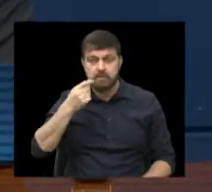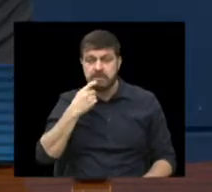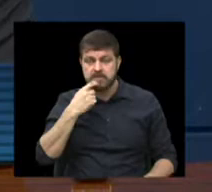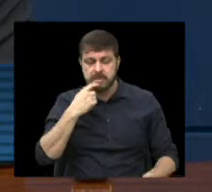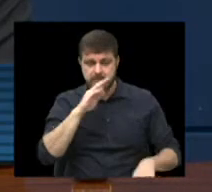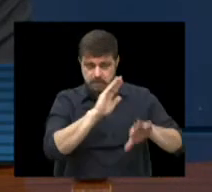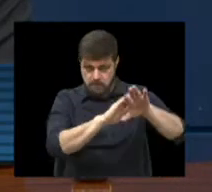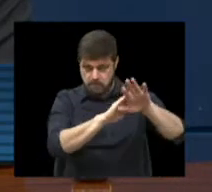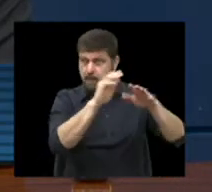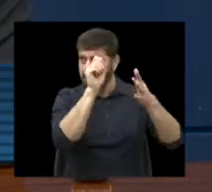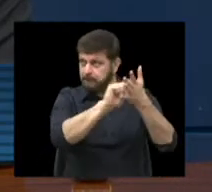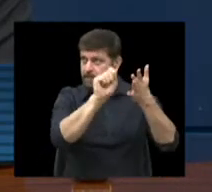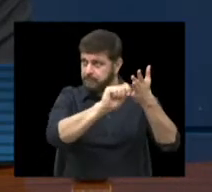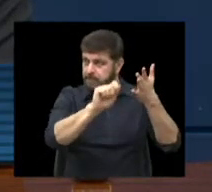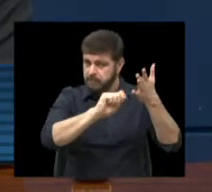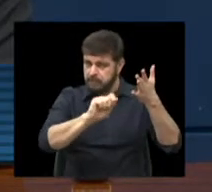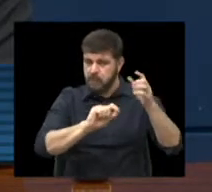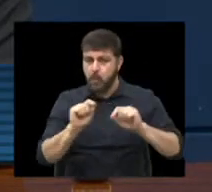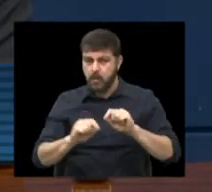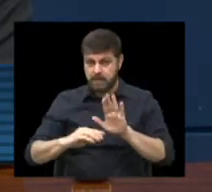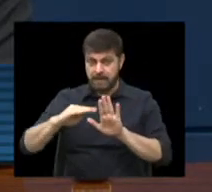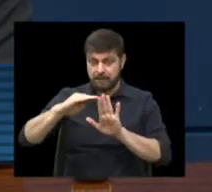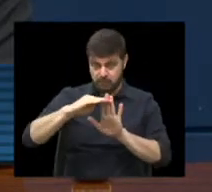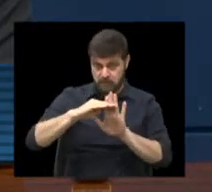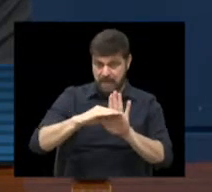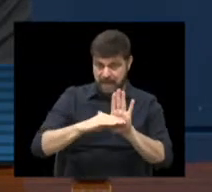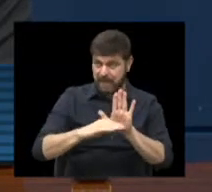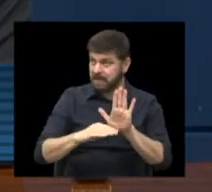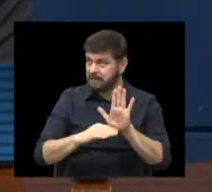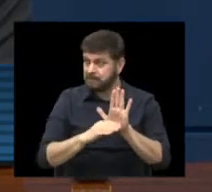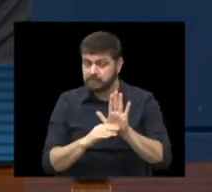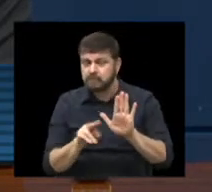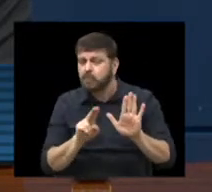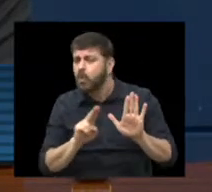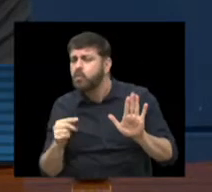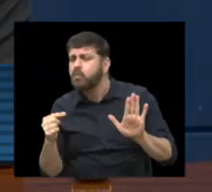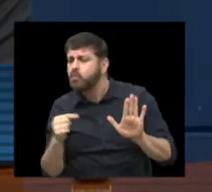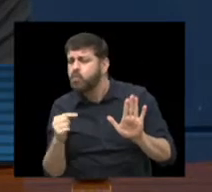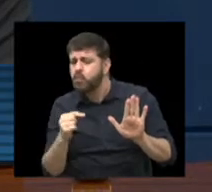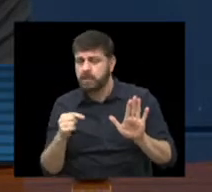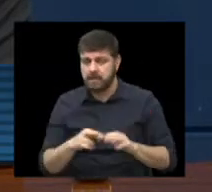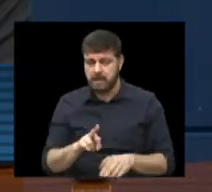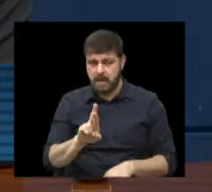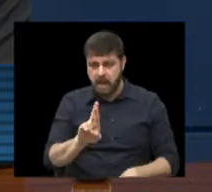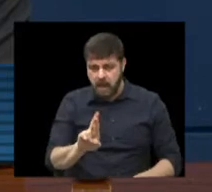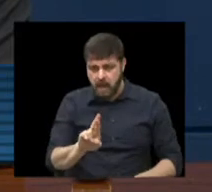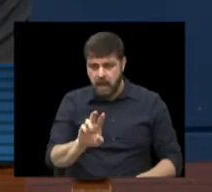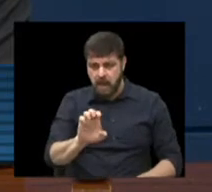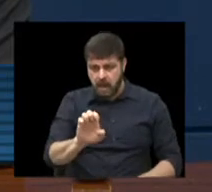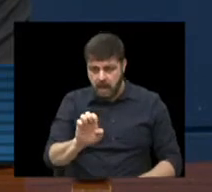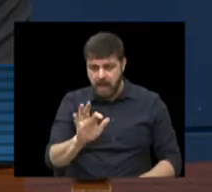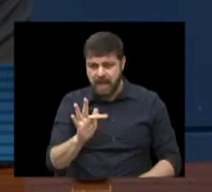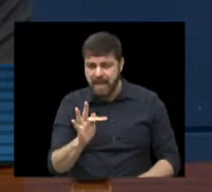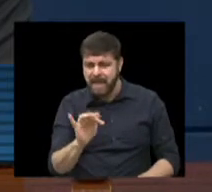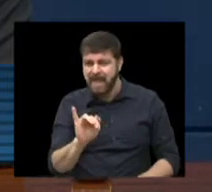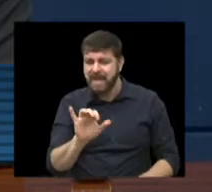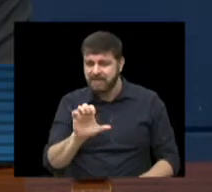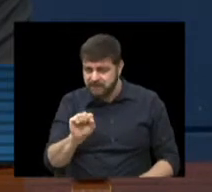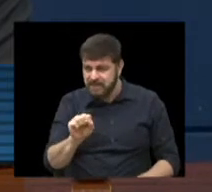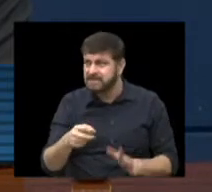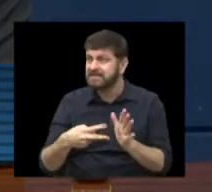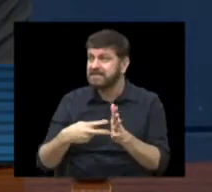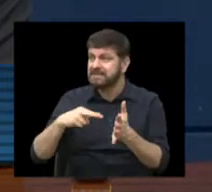192/2017, processo 224637, autoria do prefeito municipal, que dispõe sobre o Programa de Regularização Fiscal de Campinas, Refisco